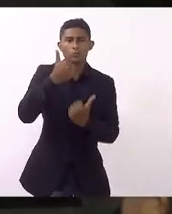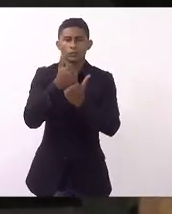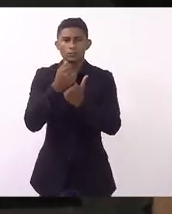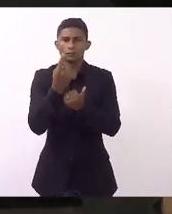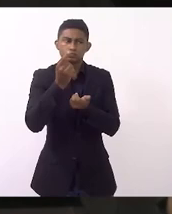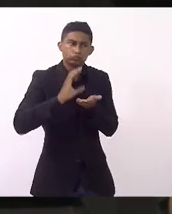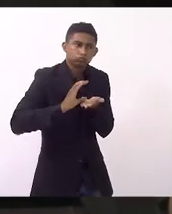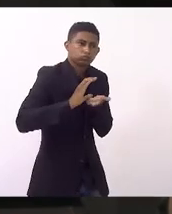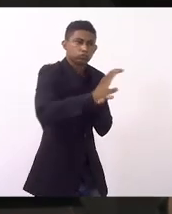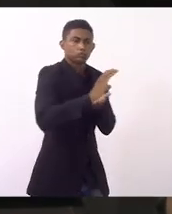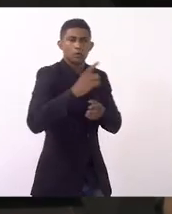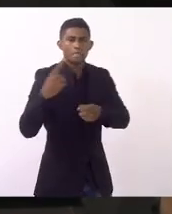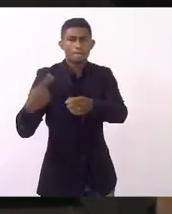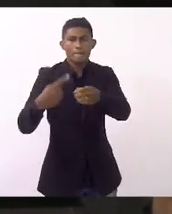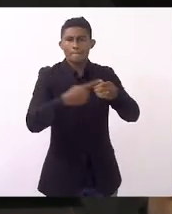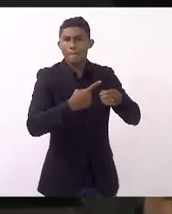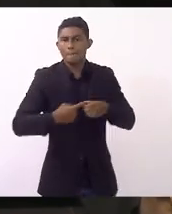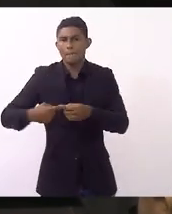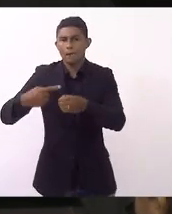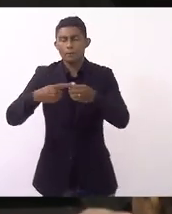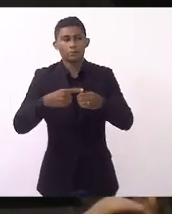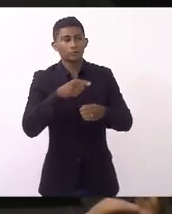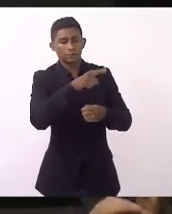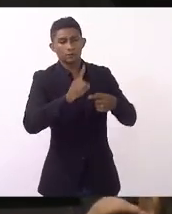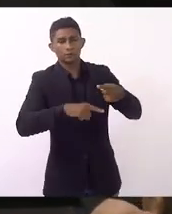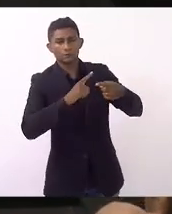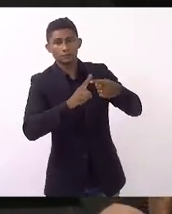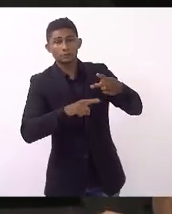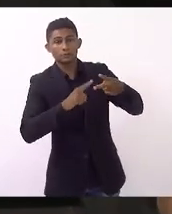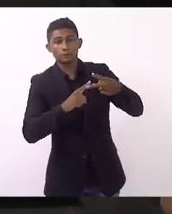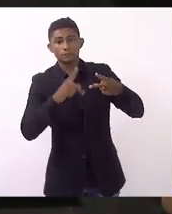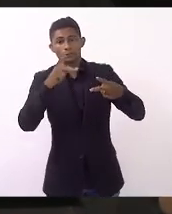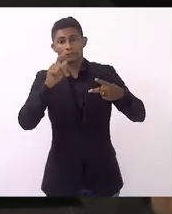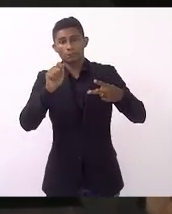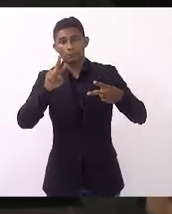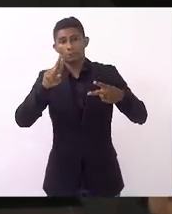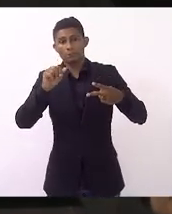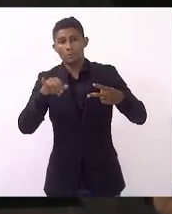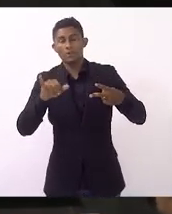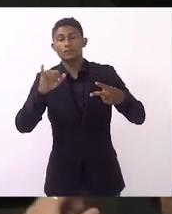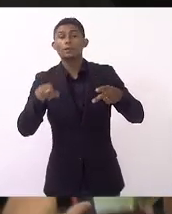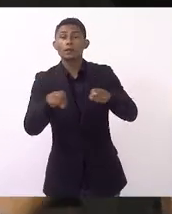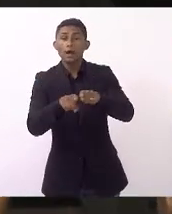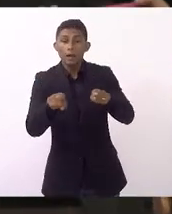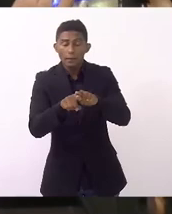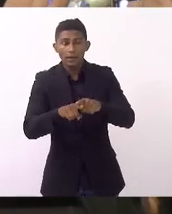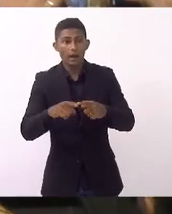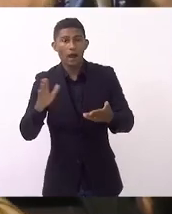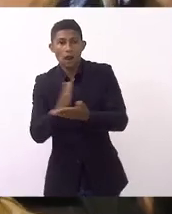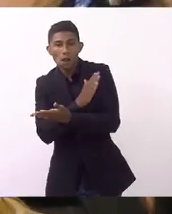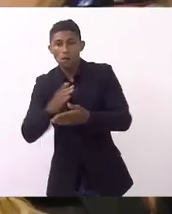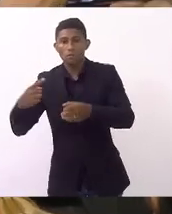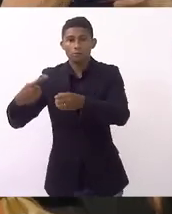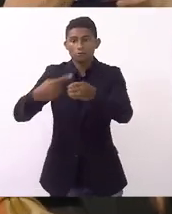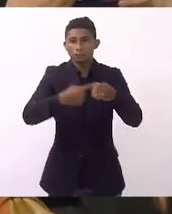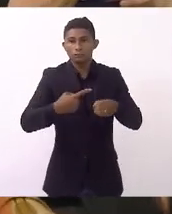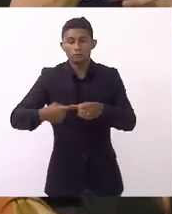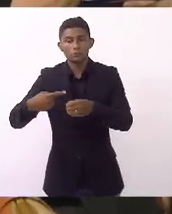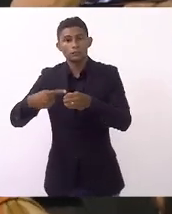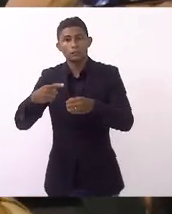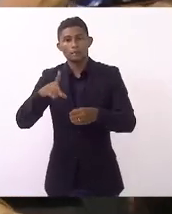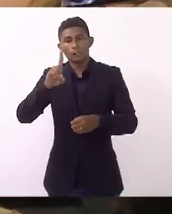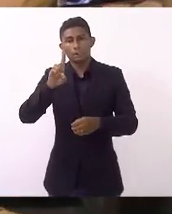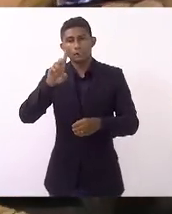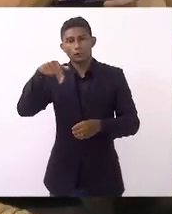que vêm sofrendo. Angra e Paraty sofreram muito, assim como os municípios da Baixada Fluminense, notadamente Duque de Caxias, Nova